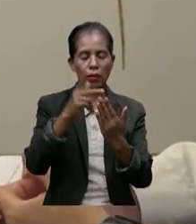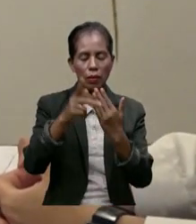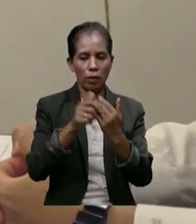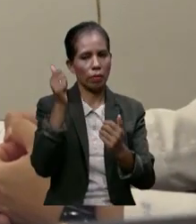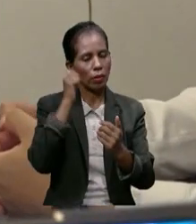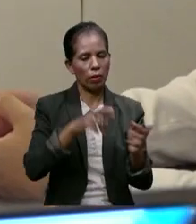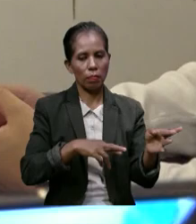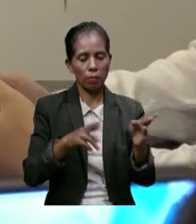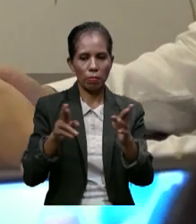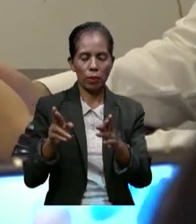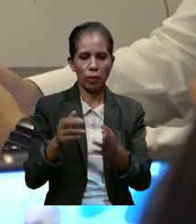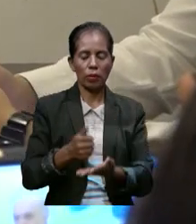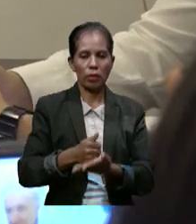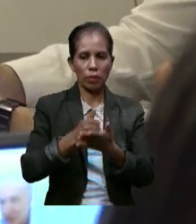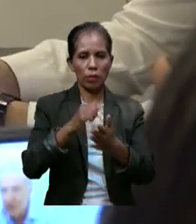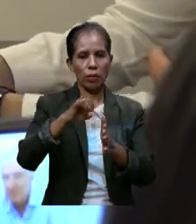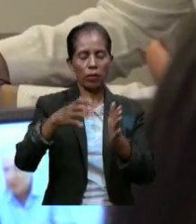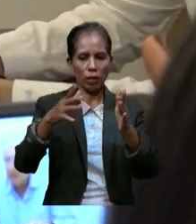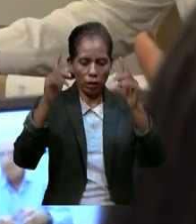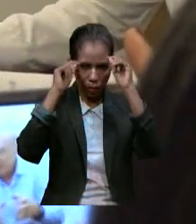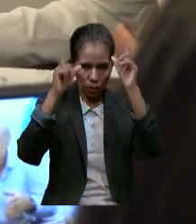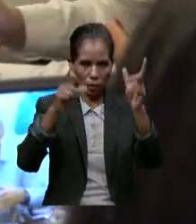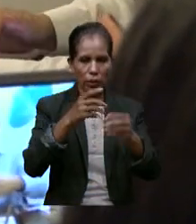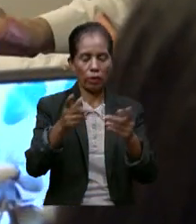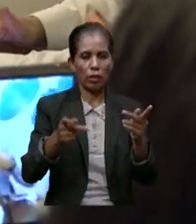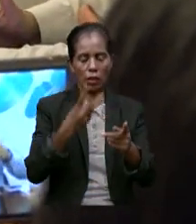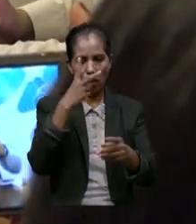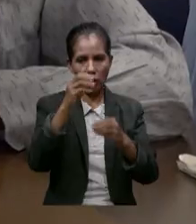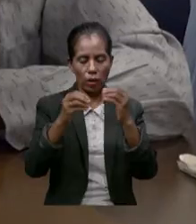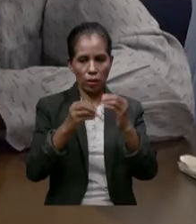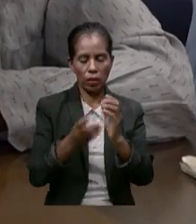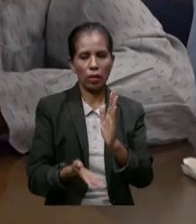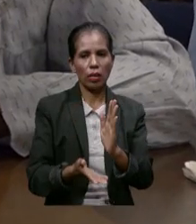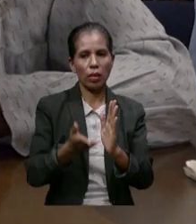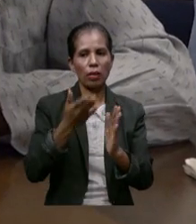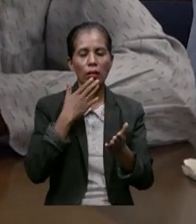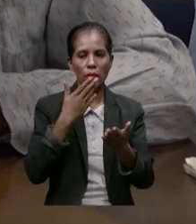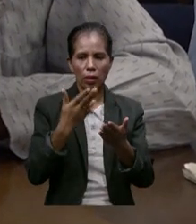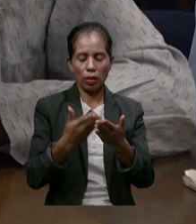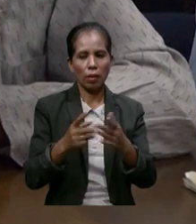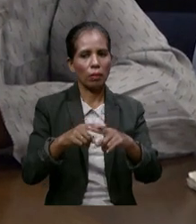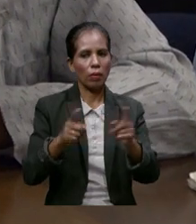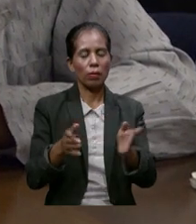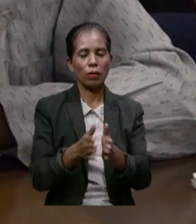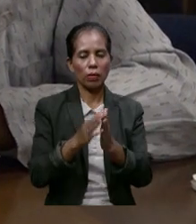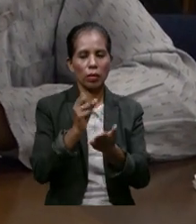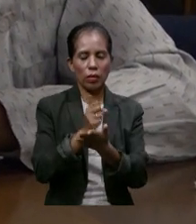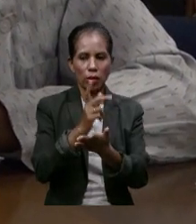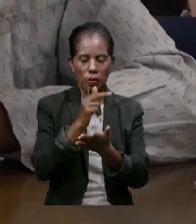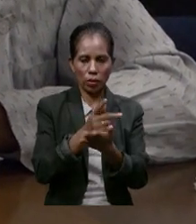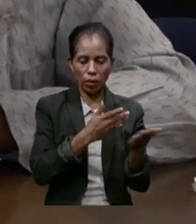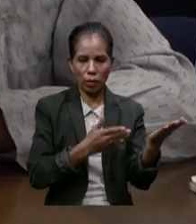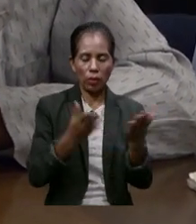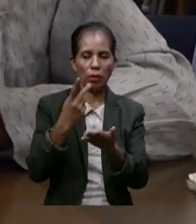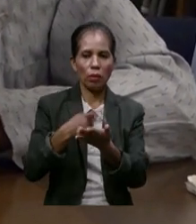atu apoia jornalista Timor-Leste e a área formação, o de assar recurso humano neve qualificado, mas bem o SECOMS atu submete o